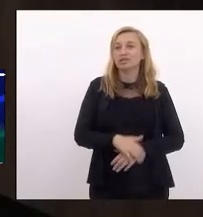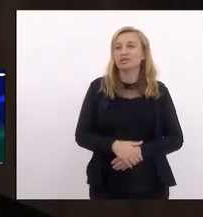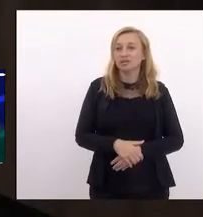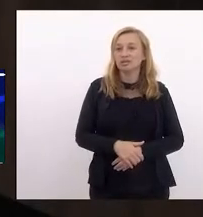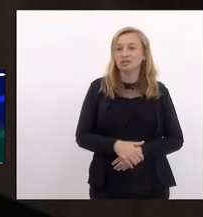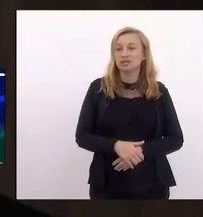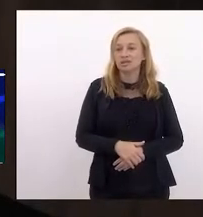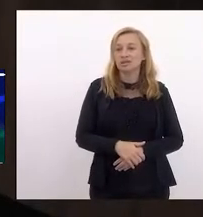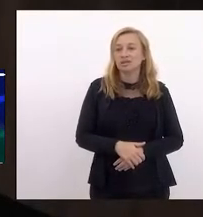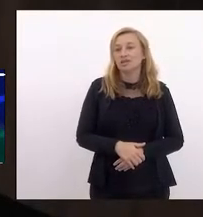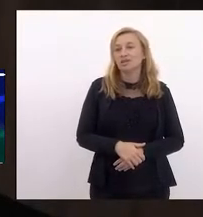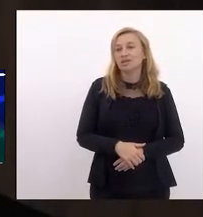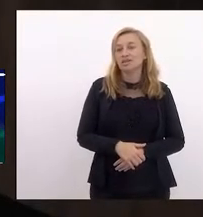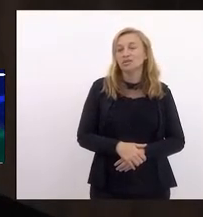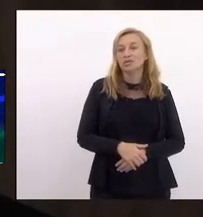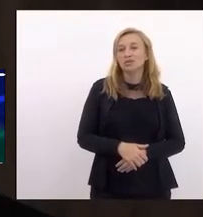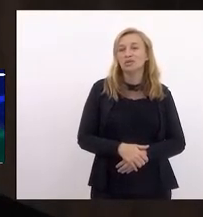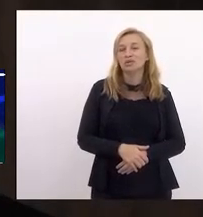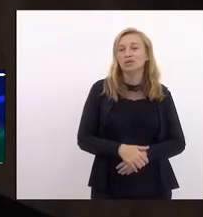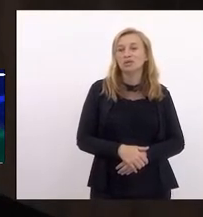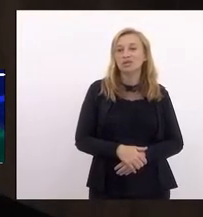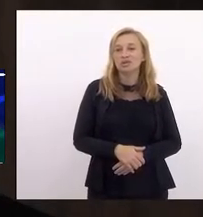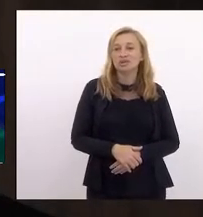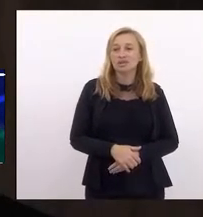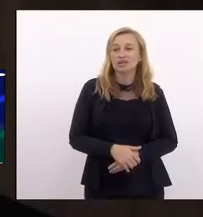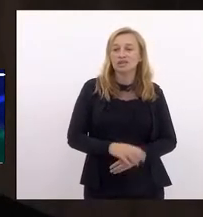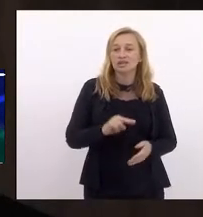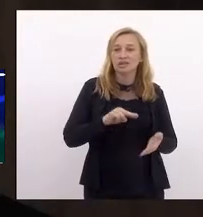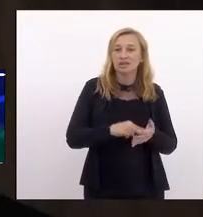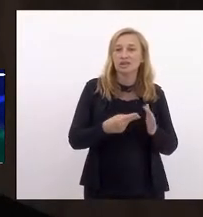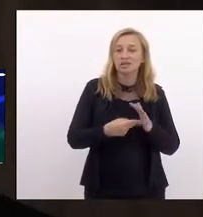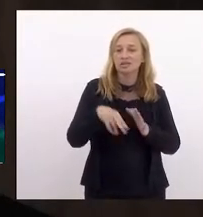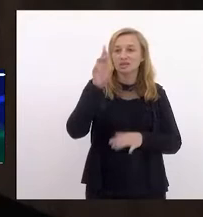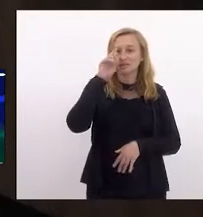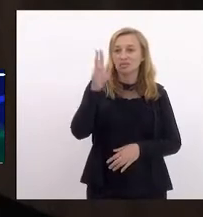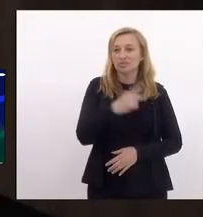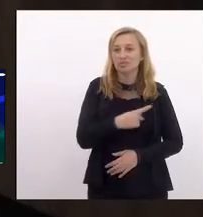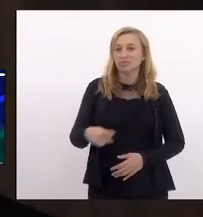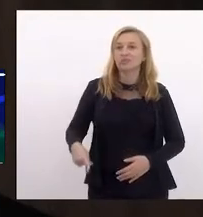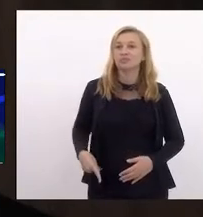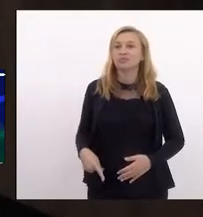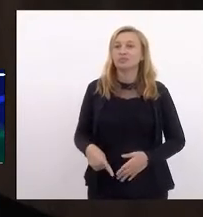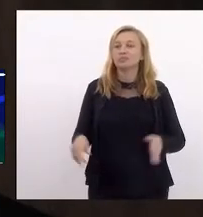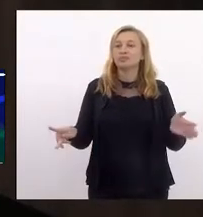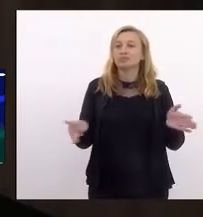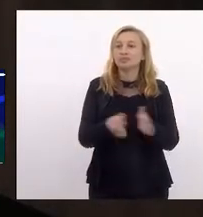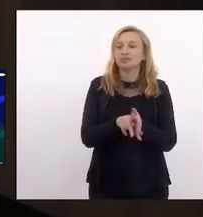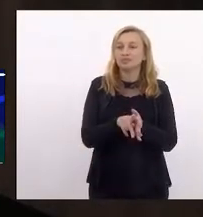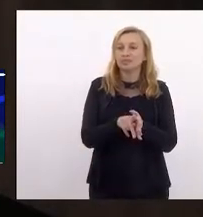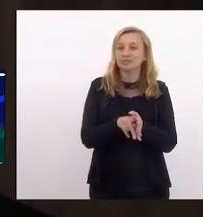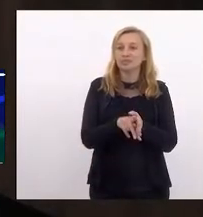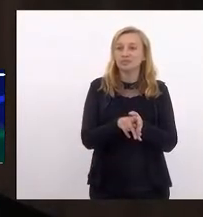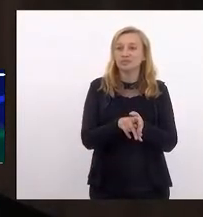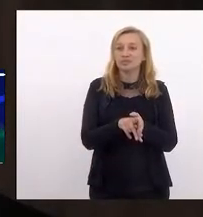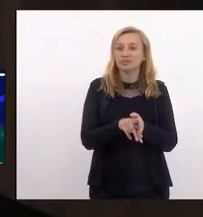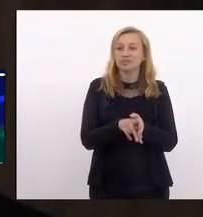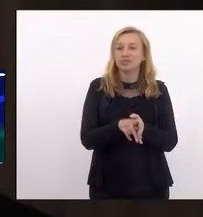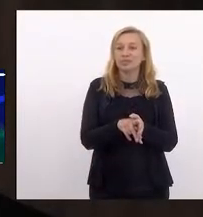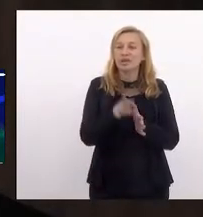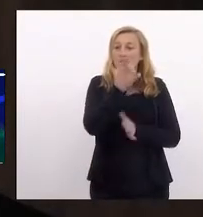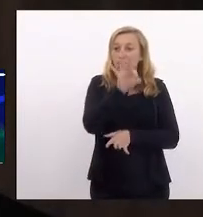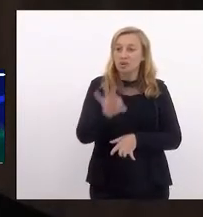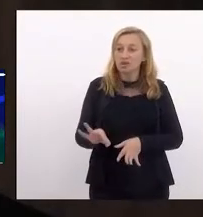16 milhões de um fio por dentro produzindo seu presidente o projeto define do